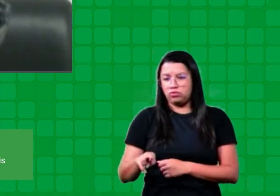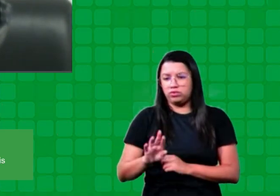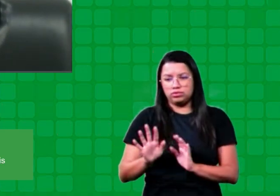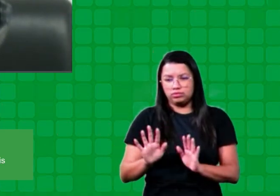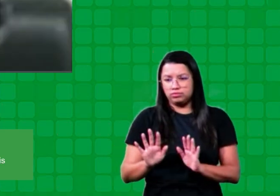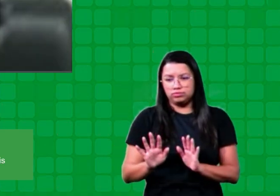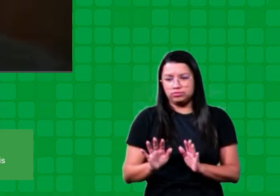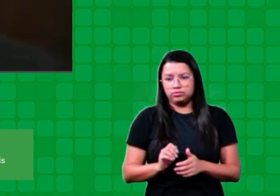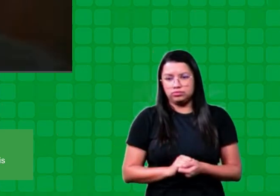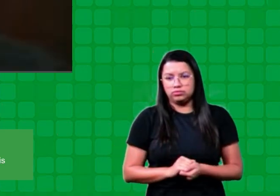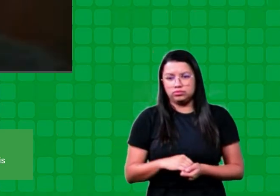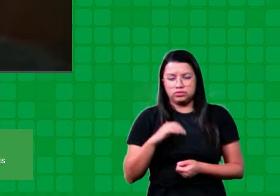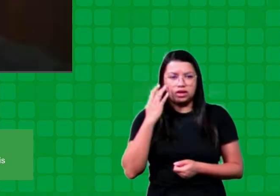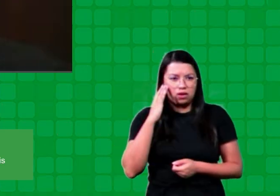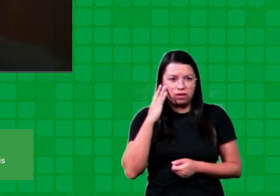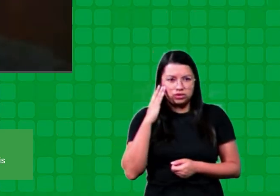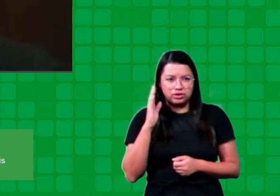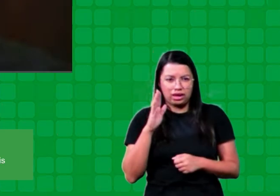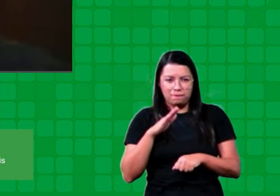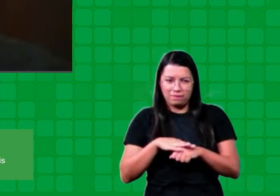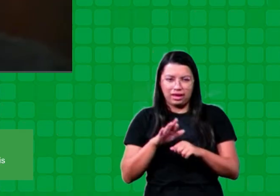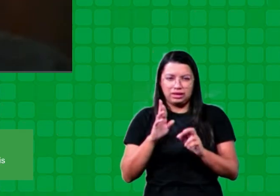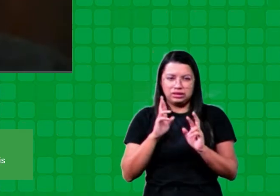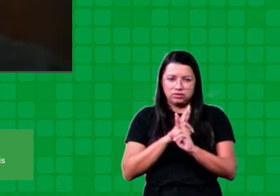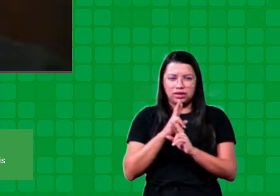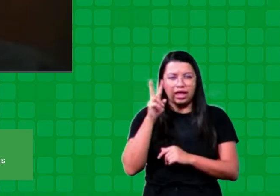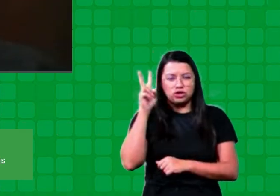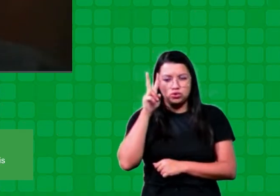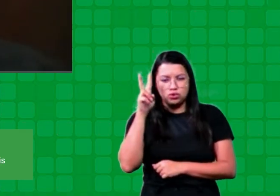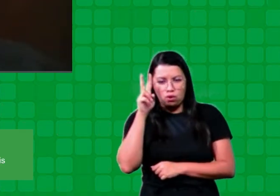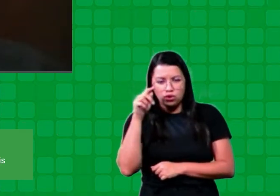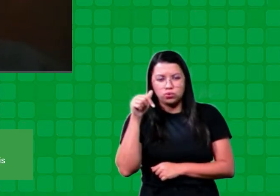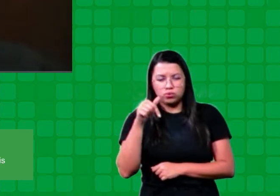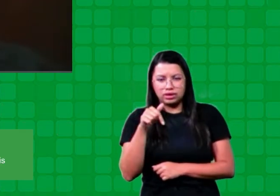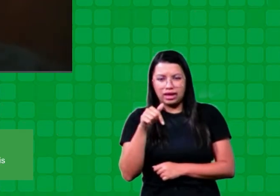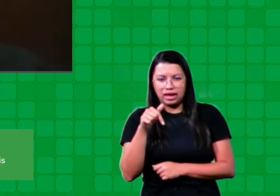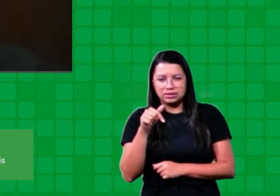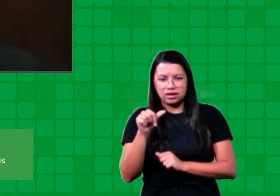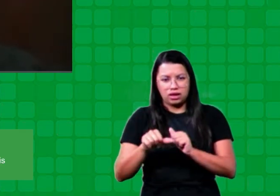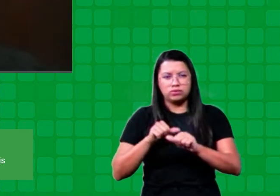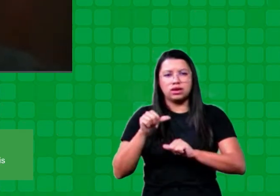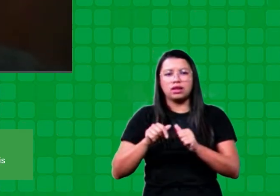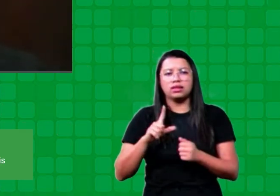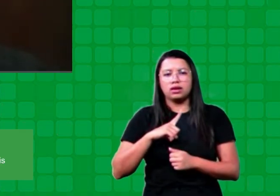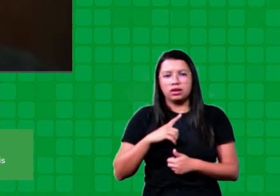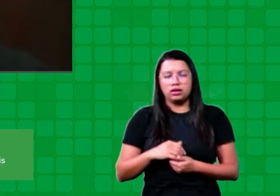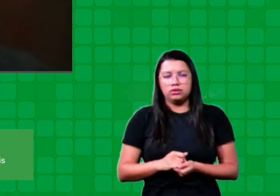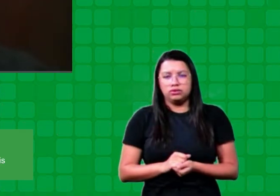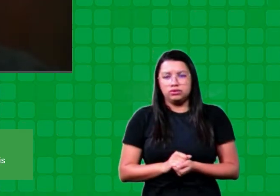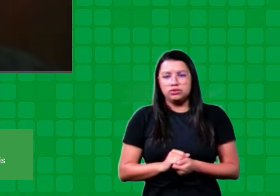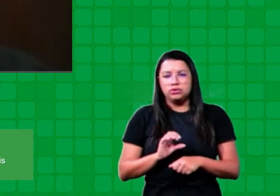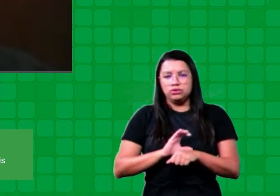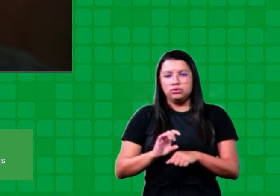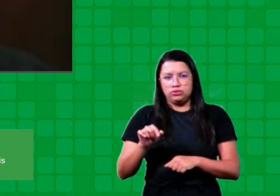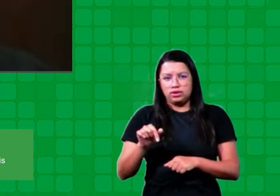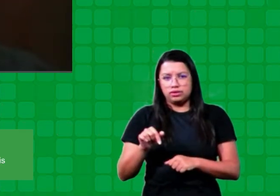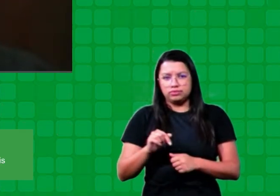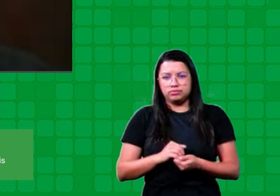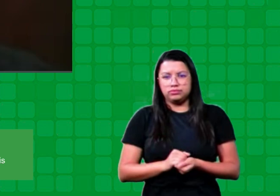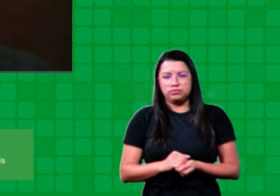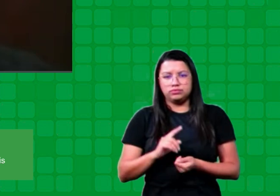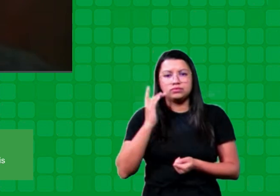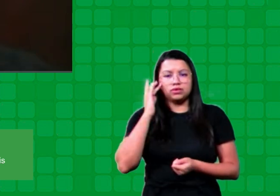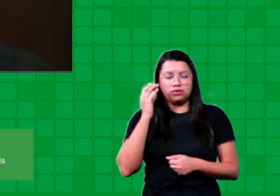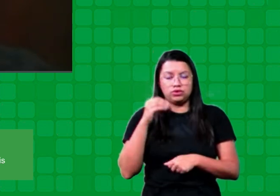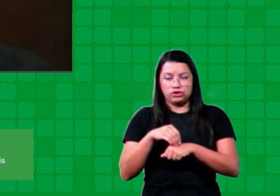Eu acho que é mais como histórico mesmo, né? Para constar como histórico dessa alteração que está tendo no curso, né? Acho que a sugestão